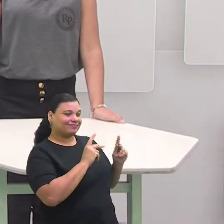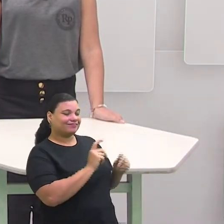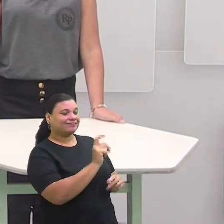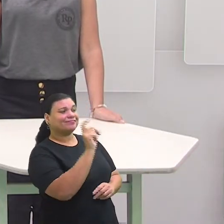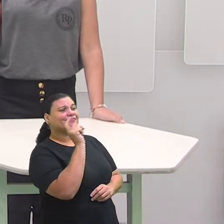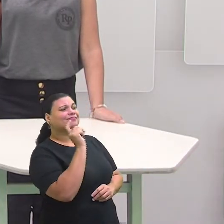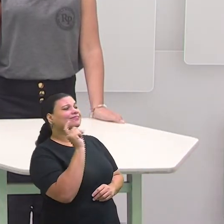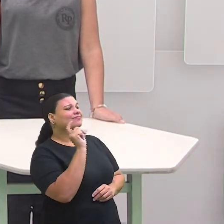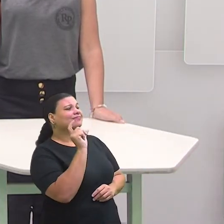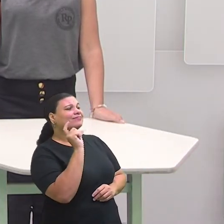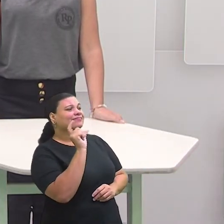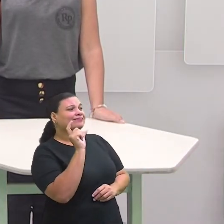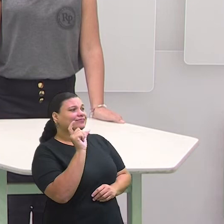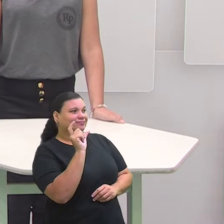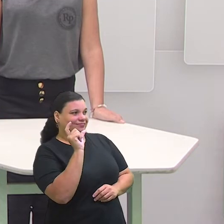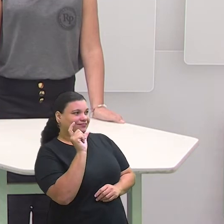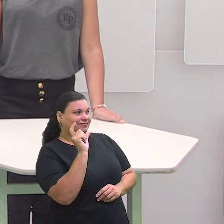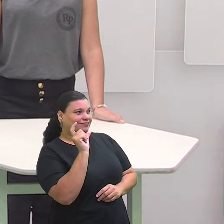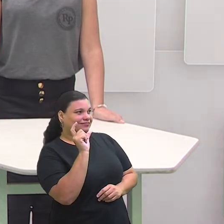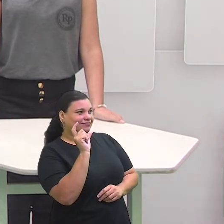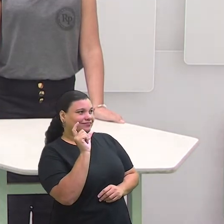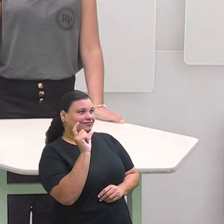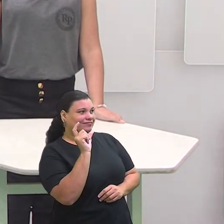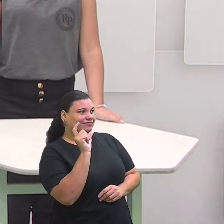sua palavra é